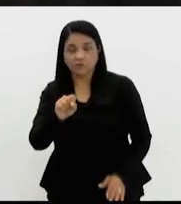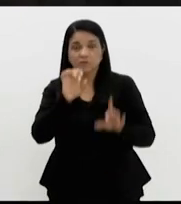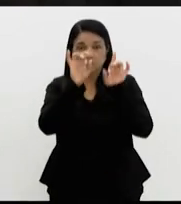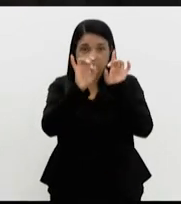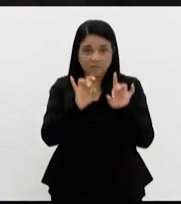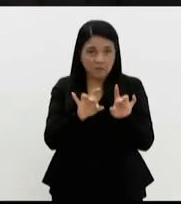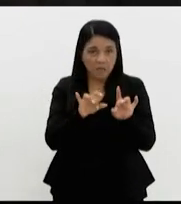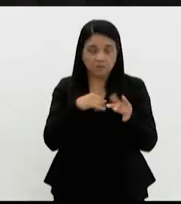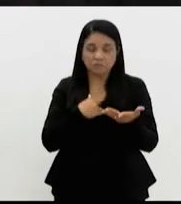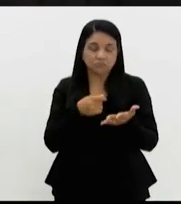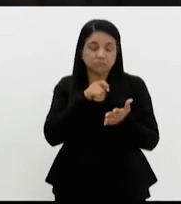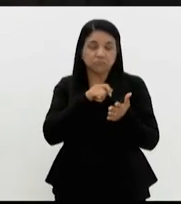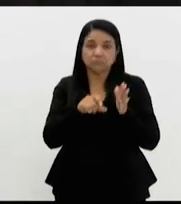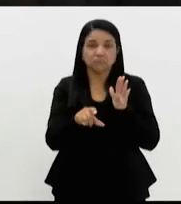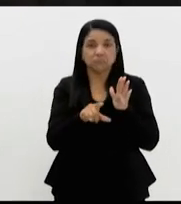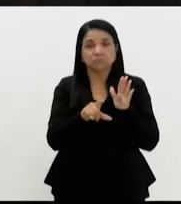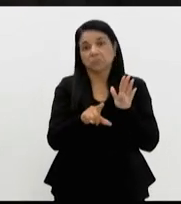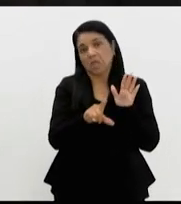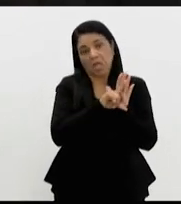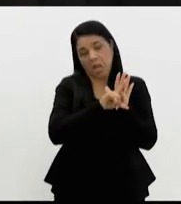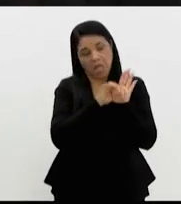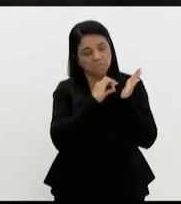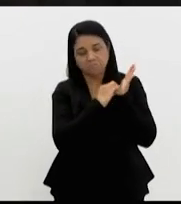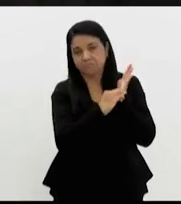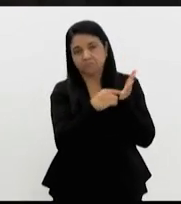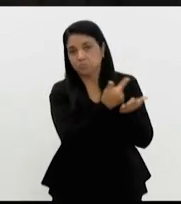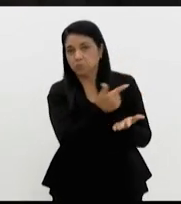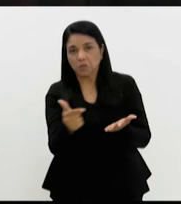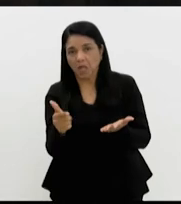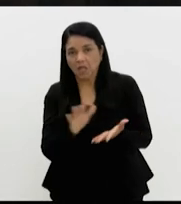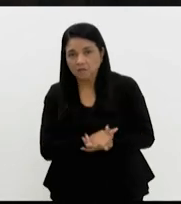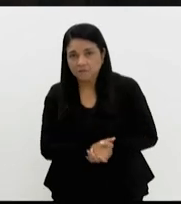ido para o fundo. Então acho esta emenda